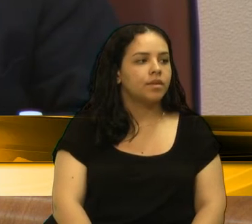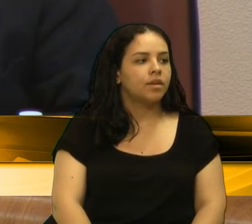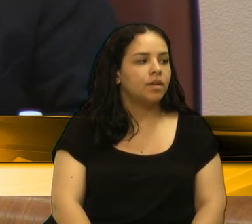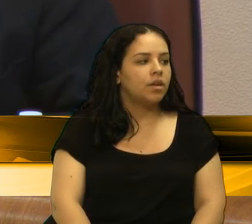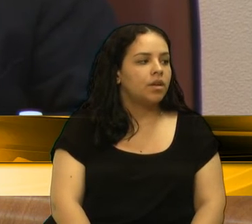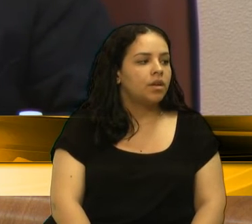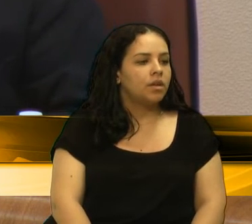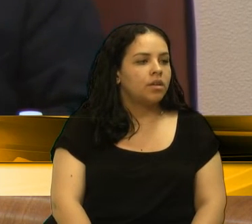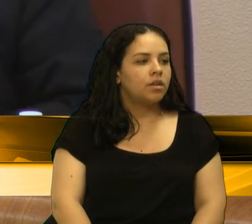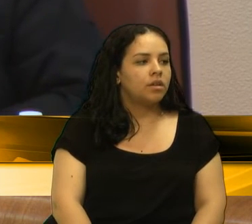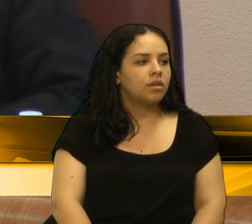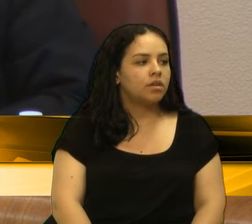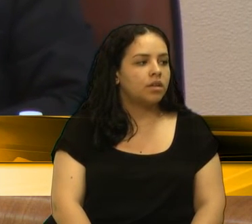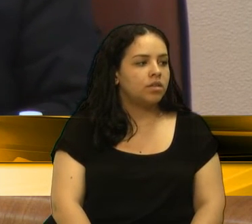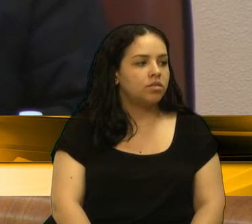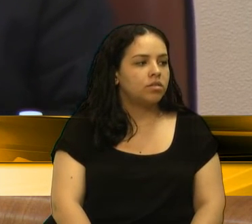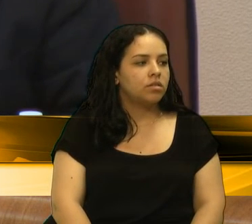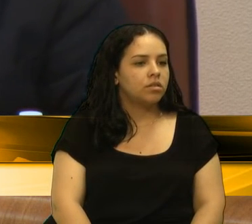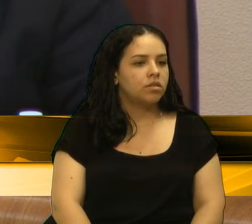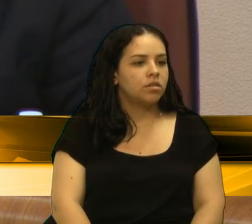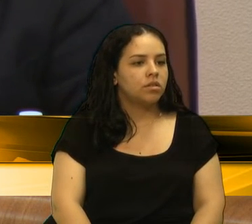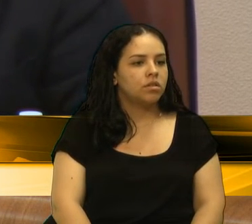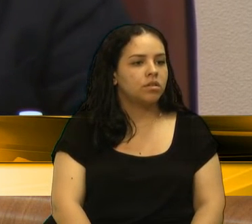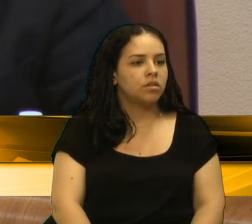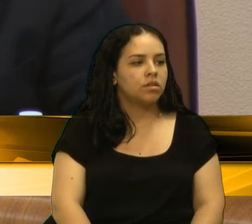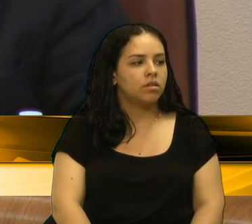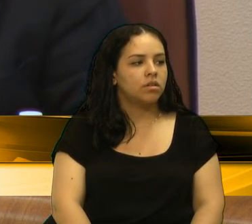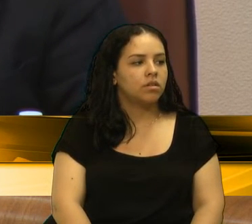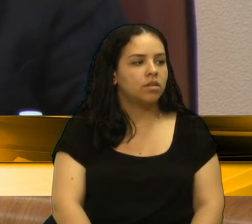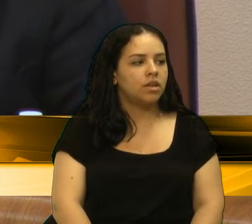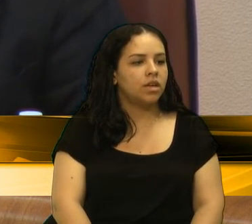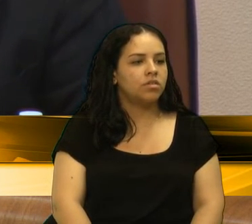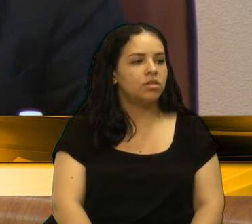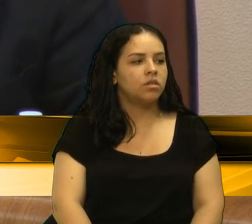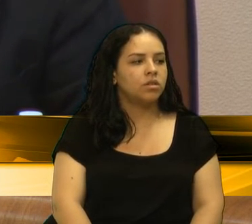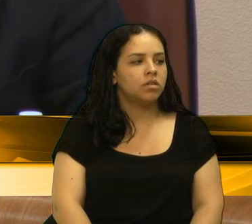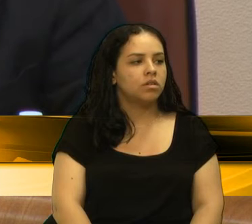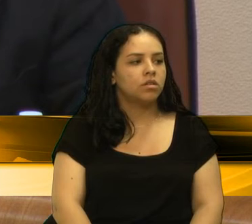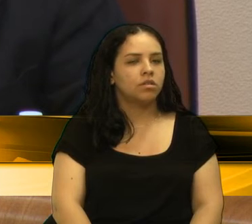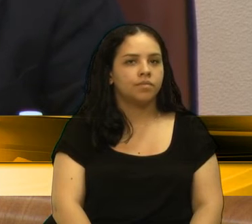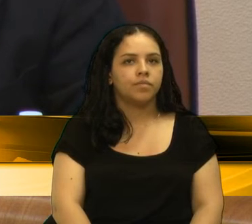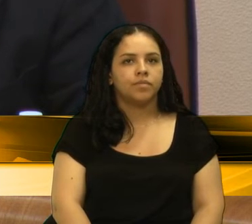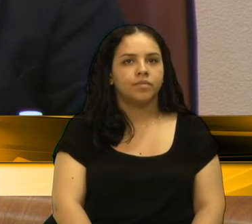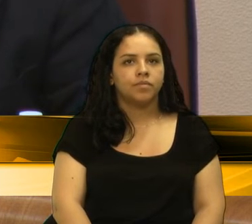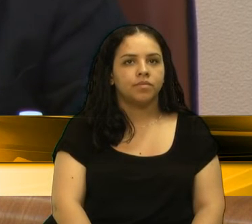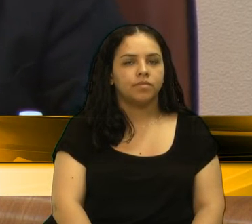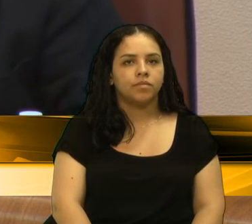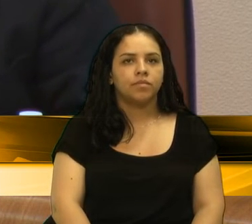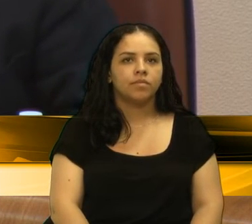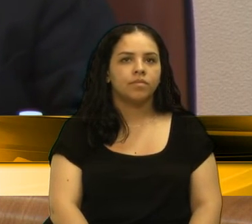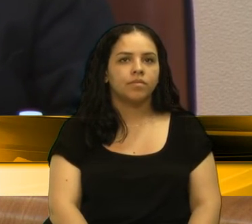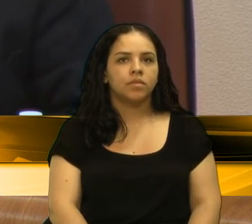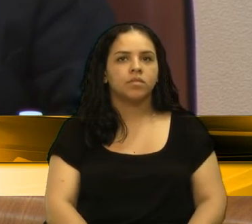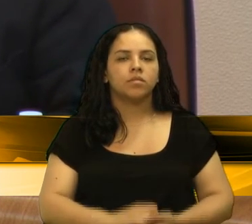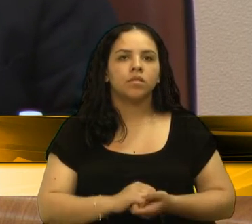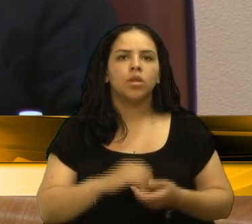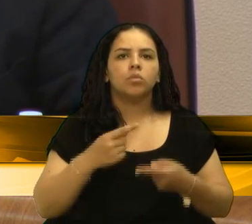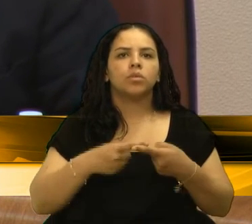Kuhn, para ambos os eventos, a não realização da praça na Praça Dante Alighieri se dava por qual